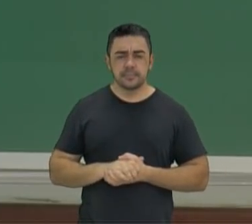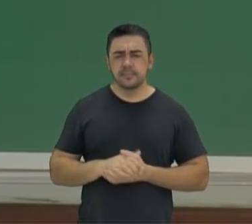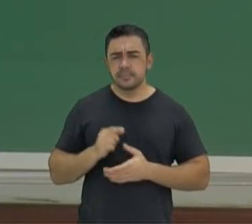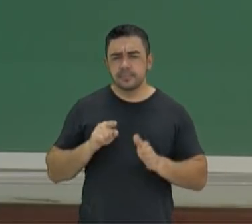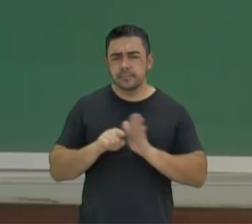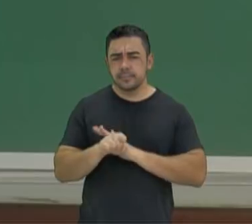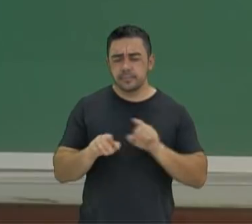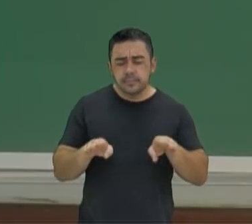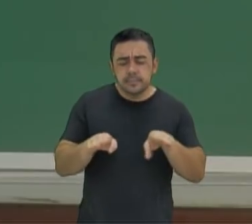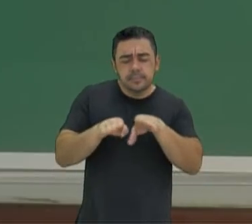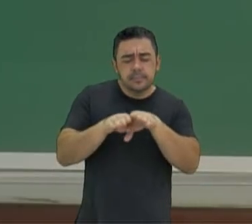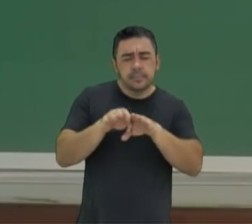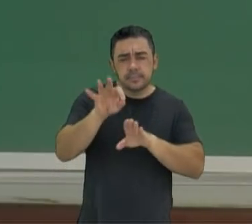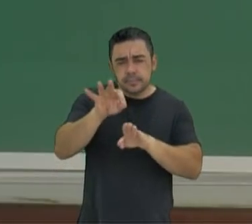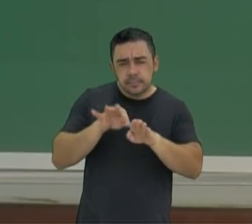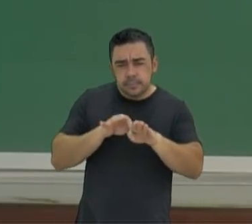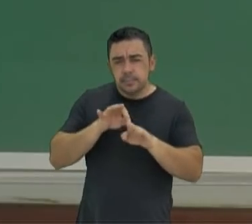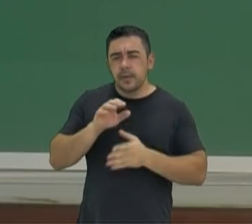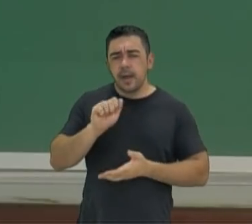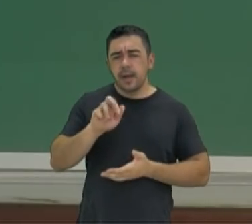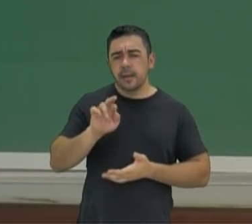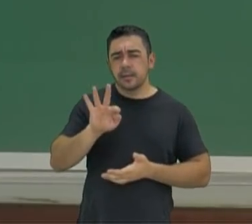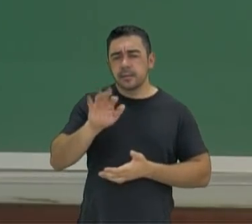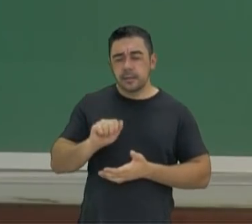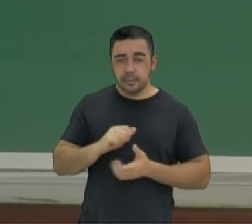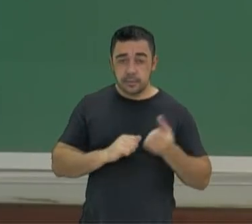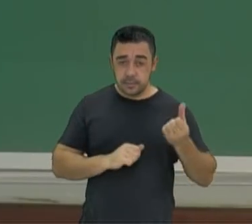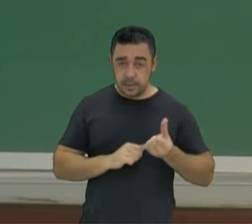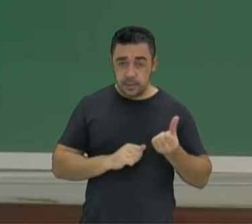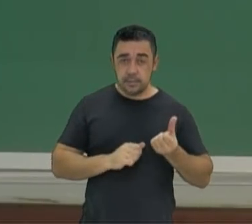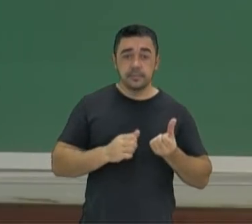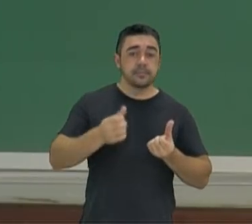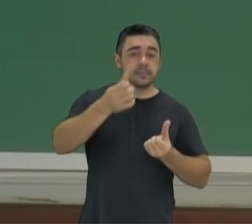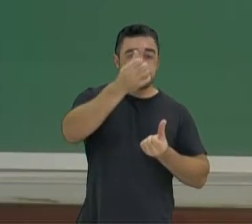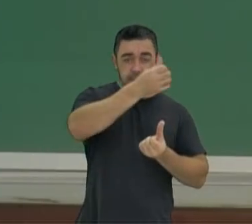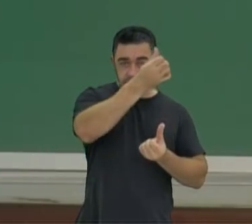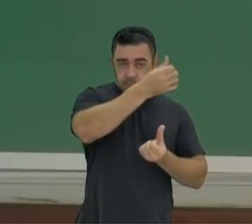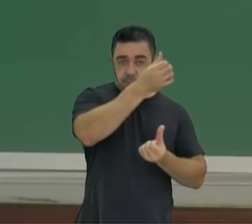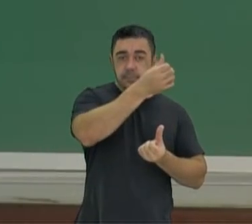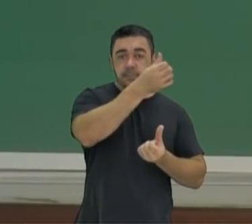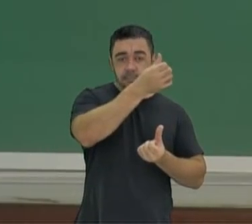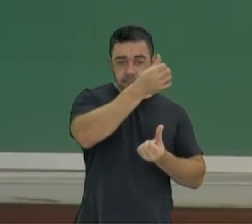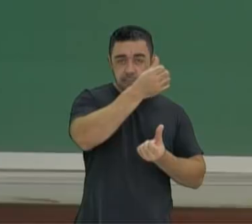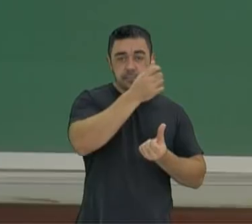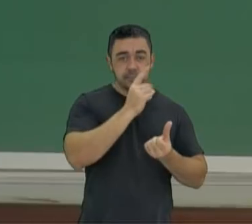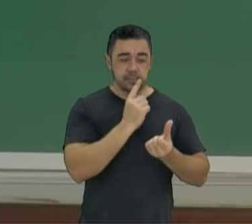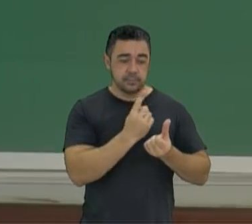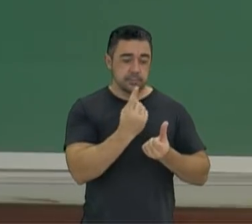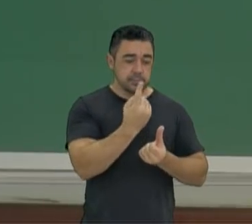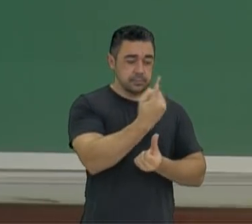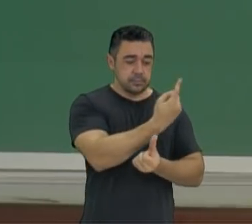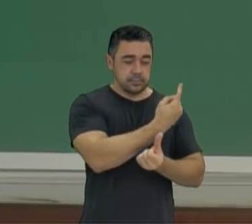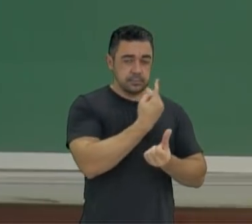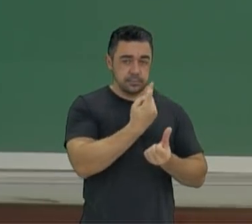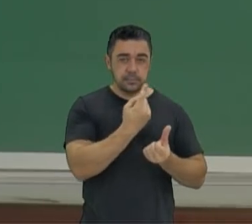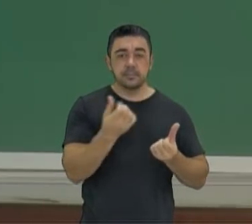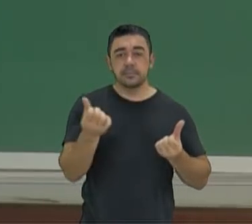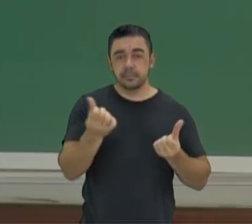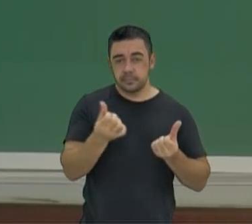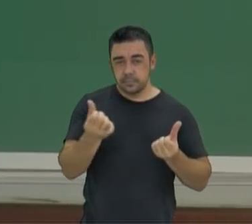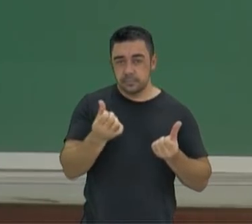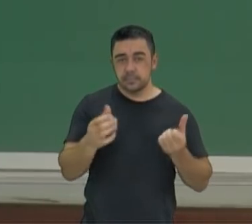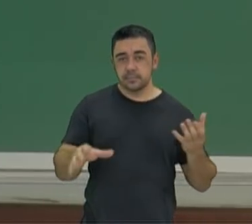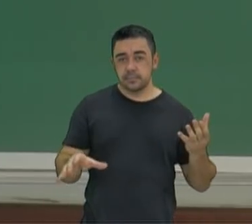as arestas? 6 na base inferior, 6 arestas na base